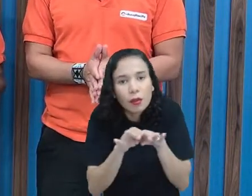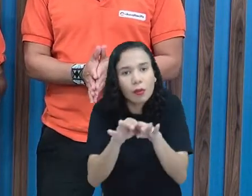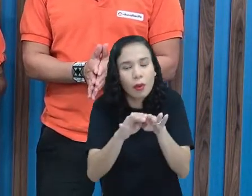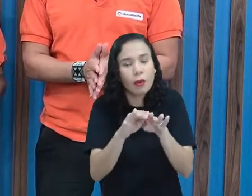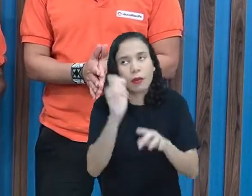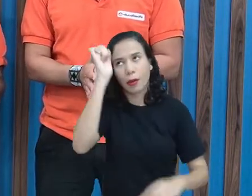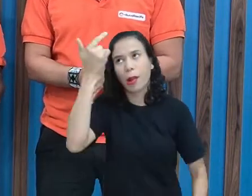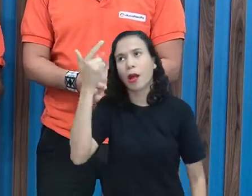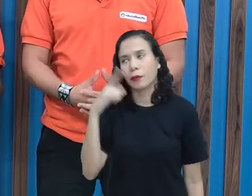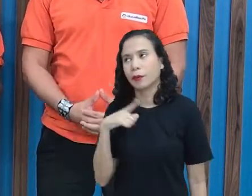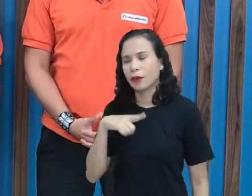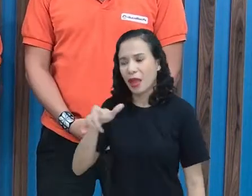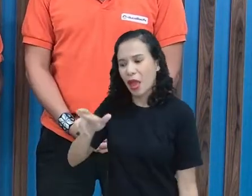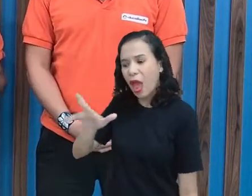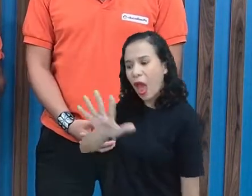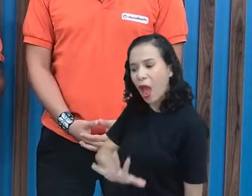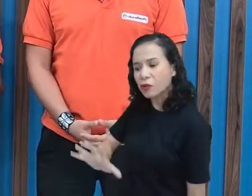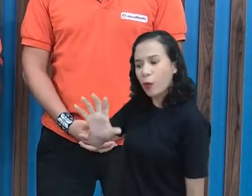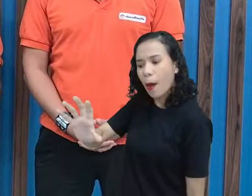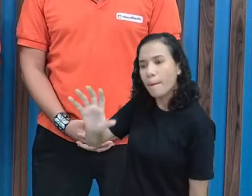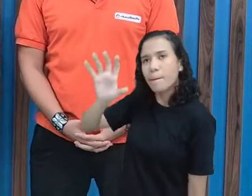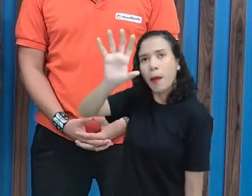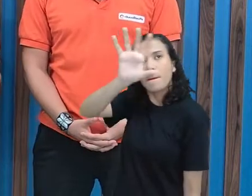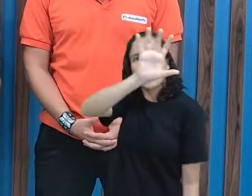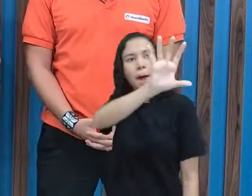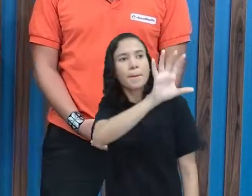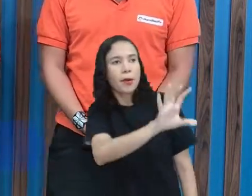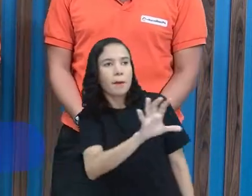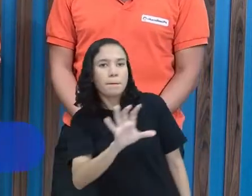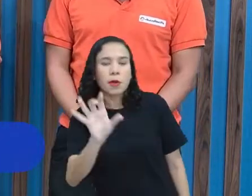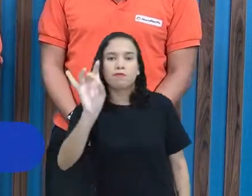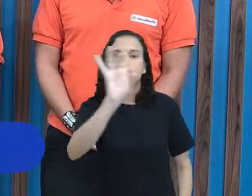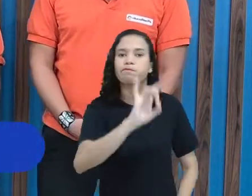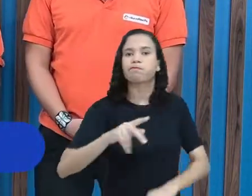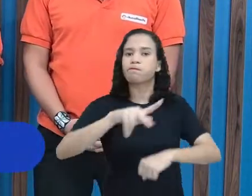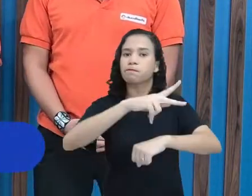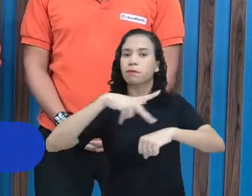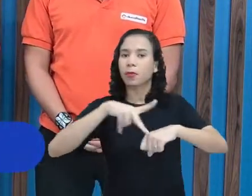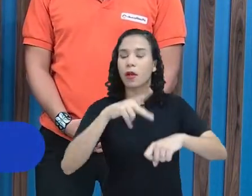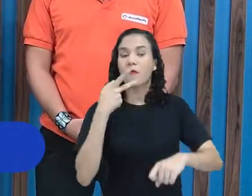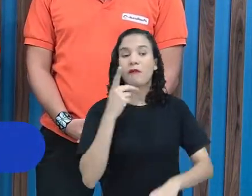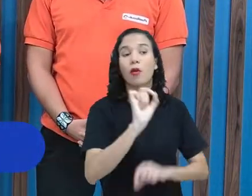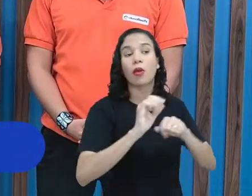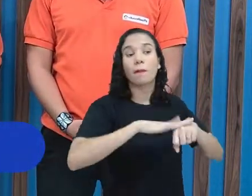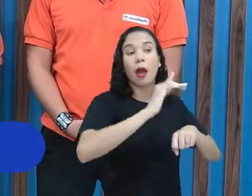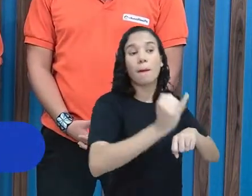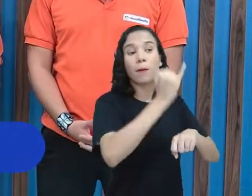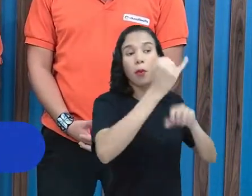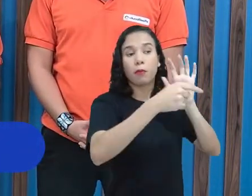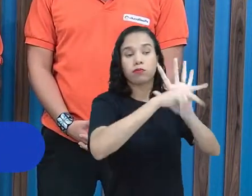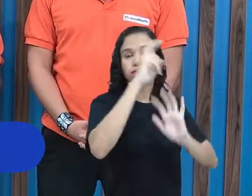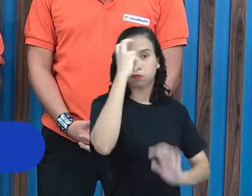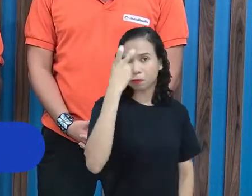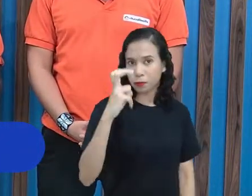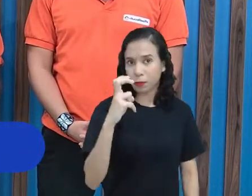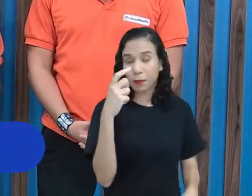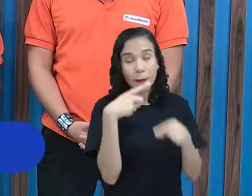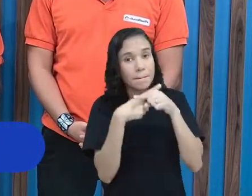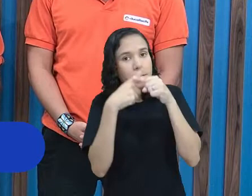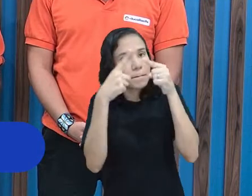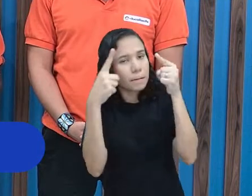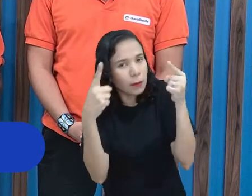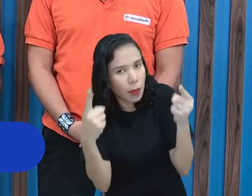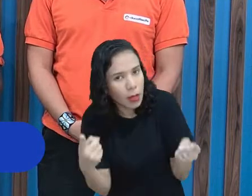as questões assim, regionais, nacionais, de cada país do que considera importante para aquela cultura. Isso.